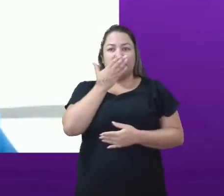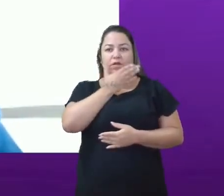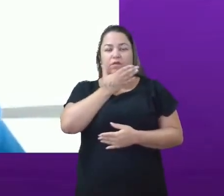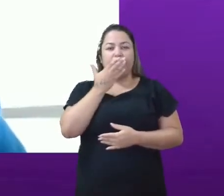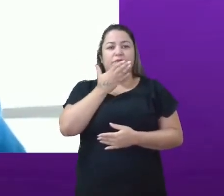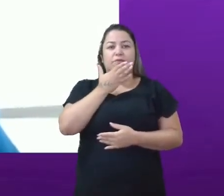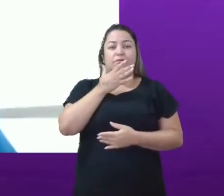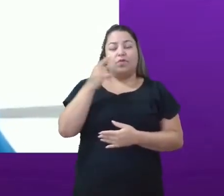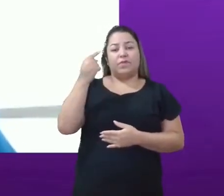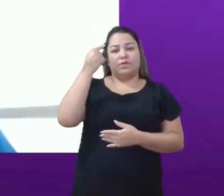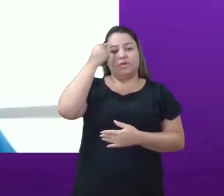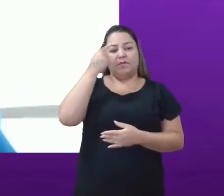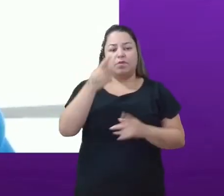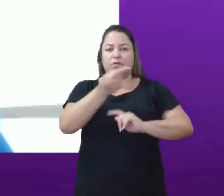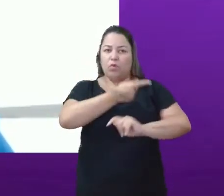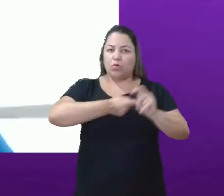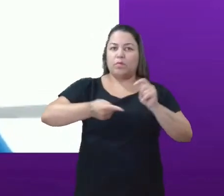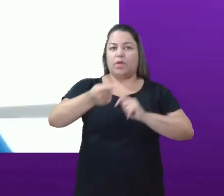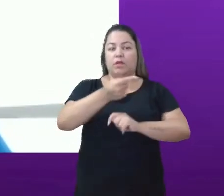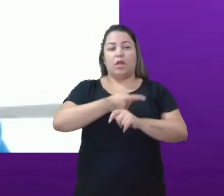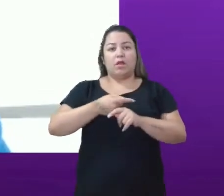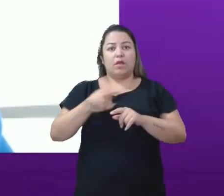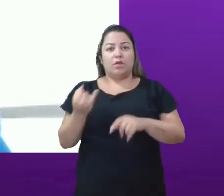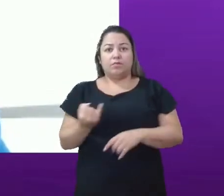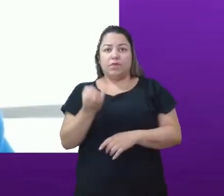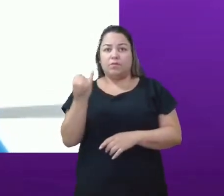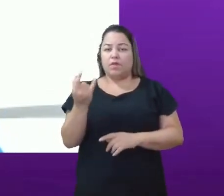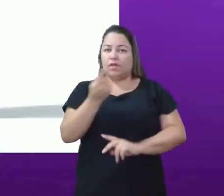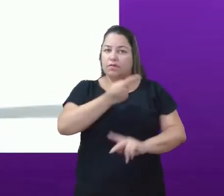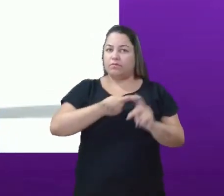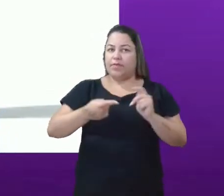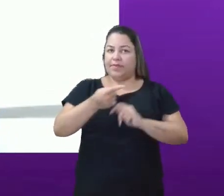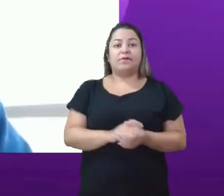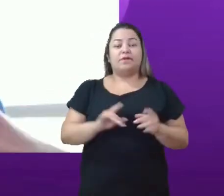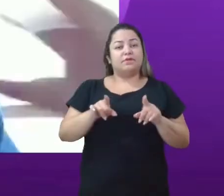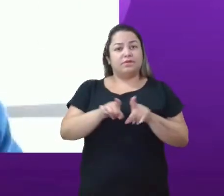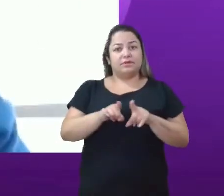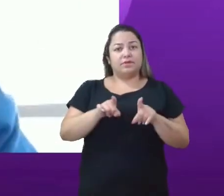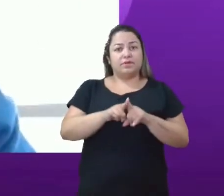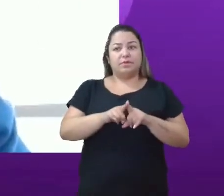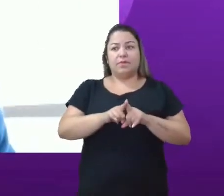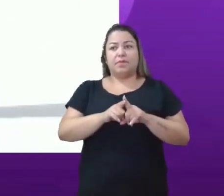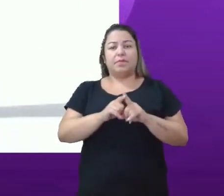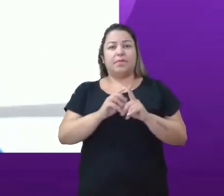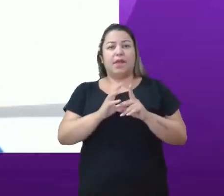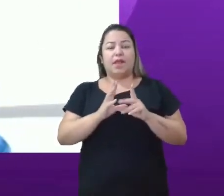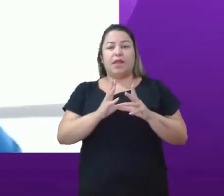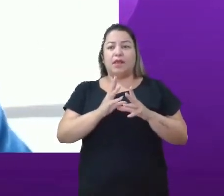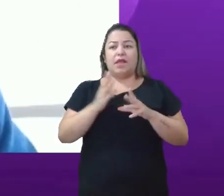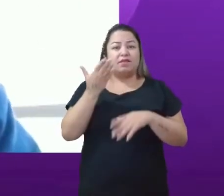do pensamento econômico o papel econômico das mulheres. Esse apagamento, né,